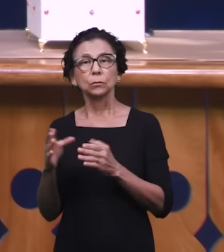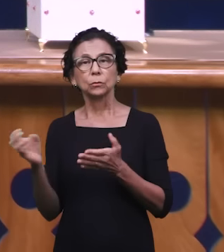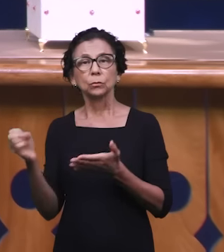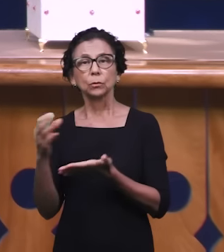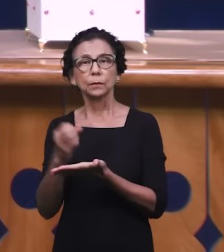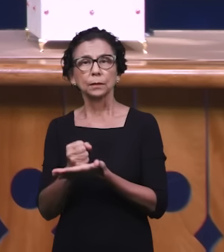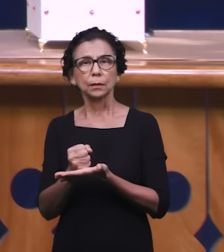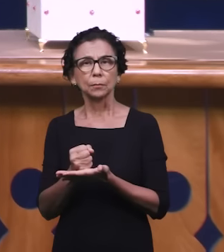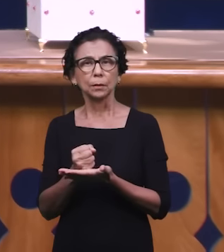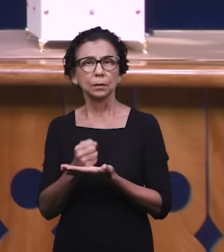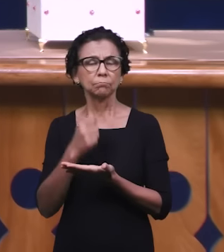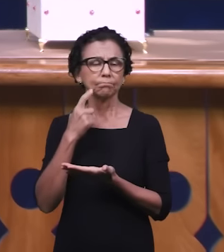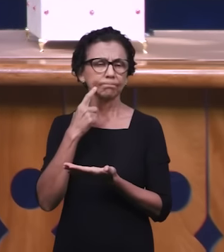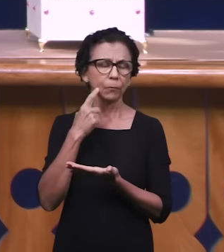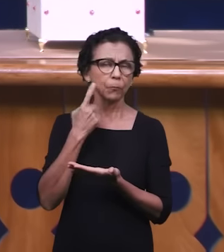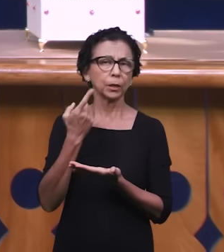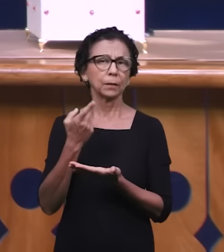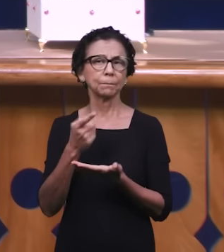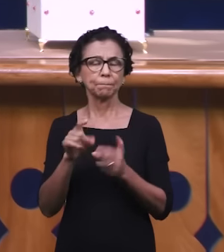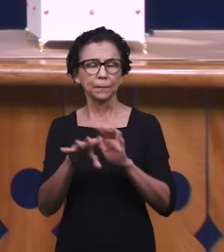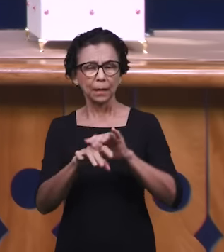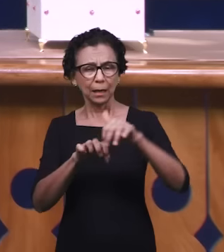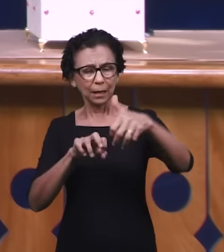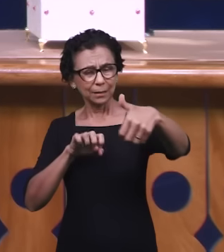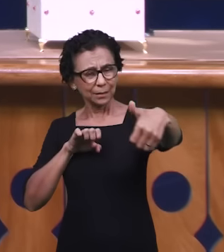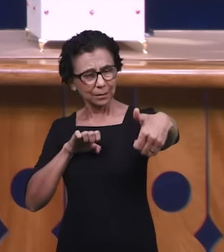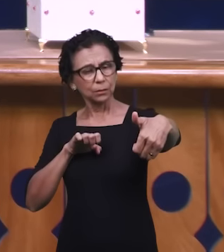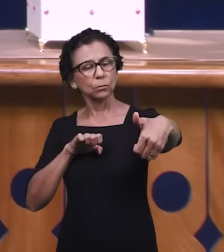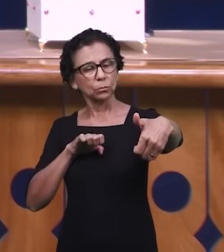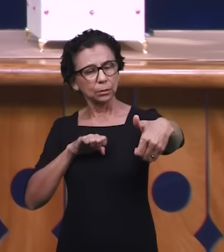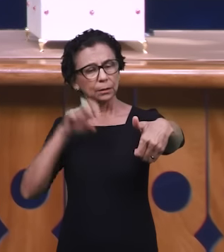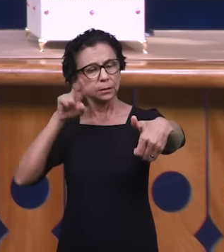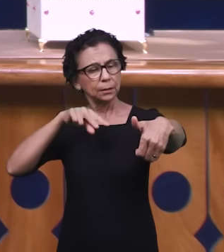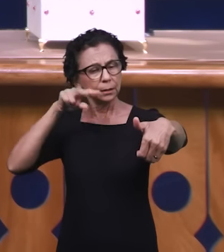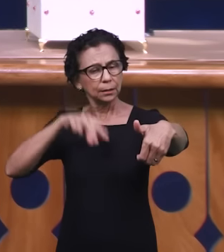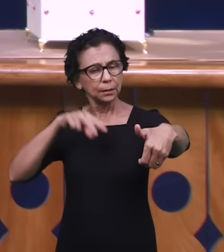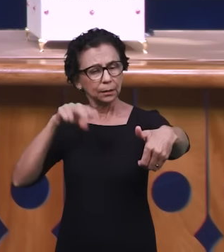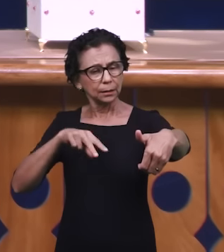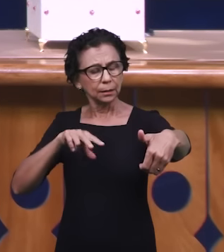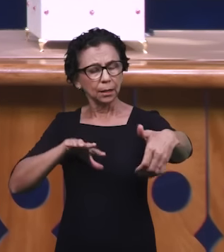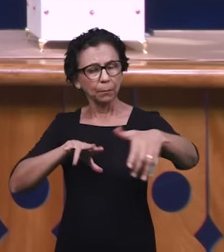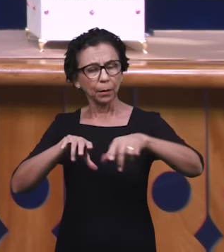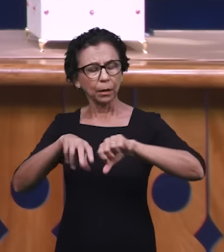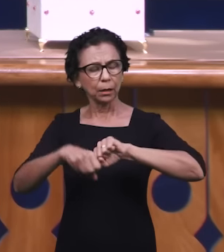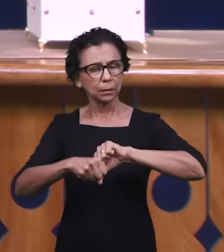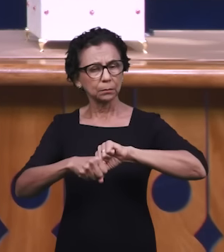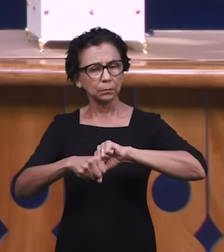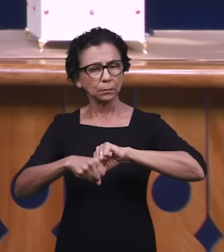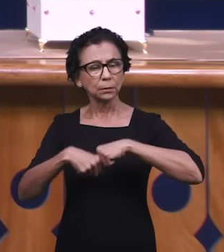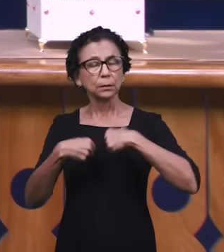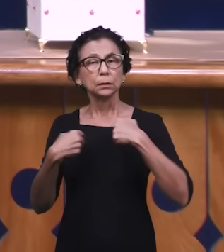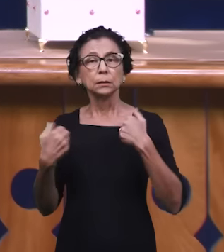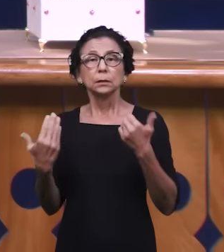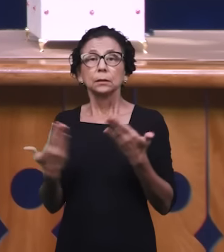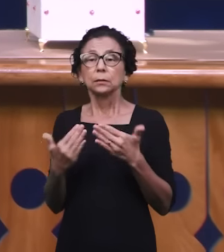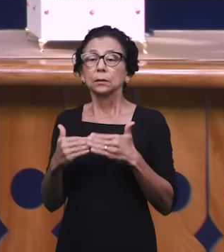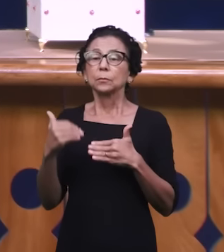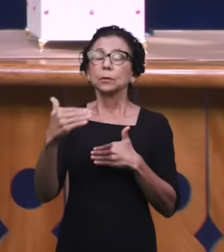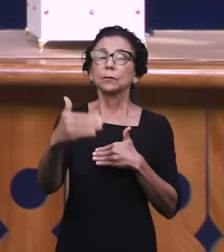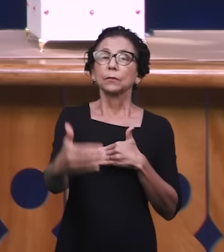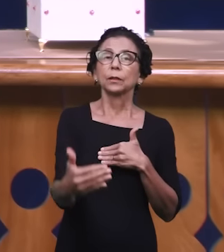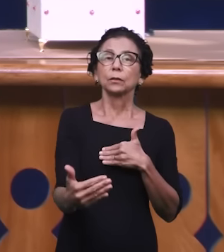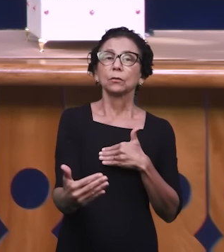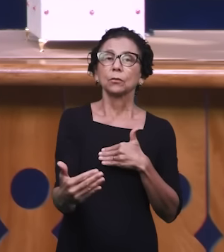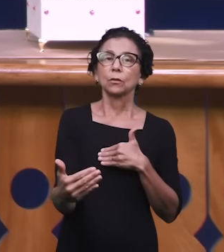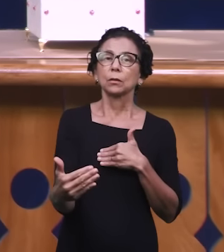alcançar o mistério, alcançar aquilo que era necessário para eles caminharem, como eles haveriam de caminhar. E eles então